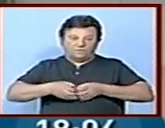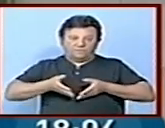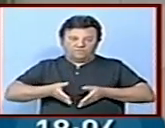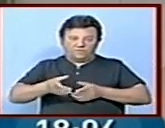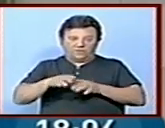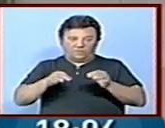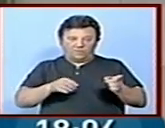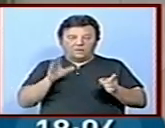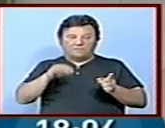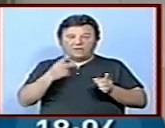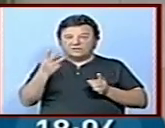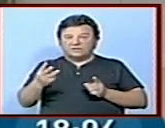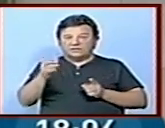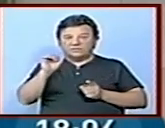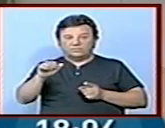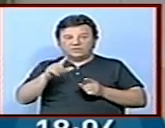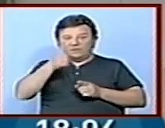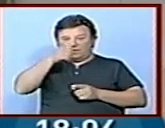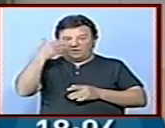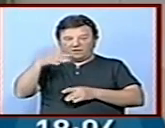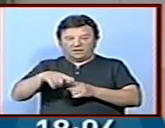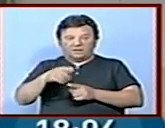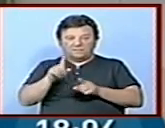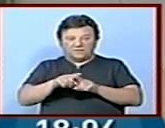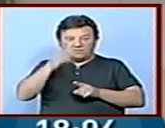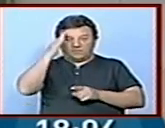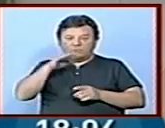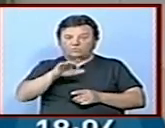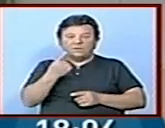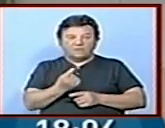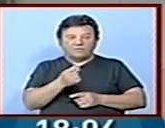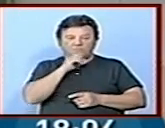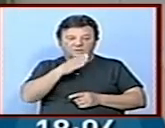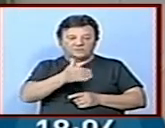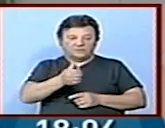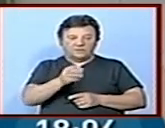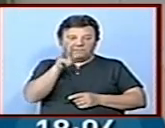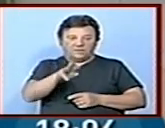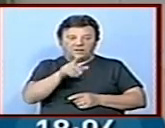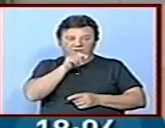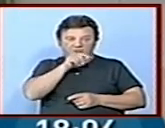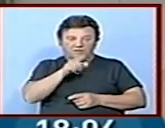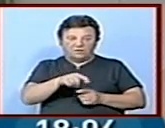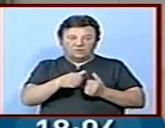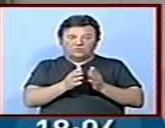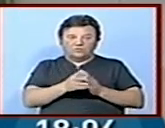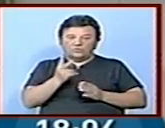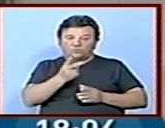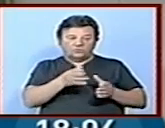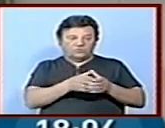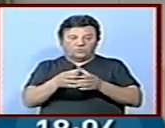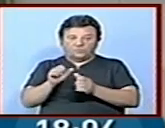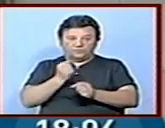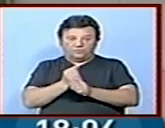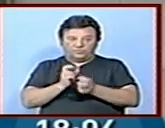de recria também com a mesma capacidade, ou seja, cada pavilhão com capacidade para 150 mil galinhas. São 2 núcleos de produção.